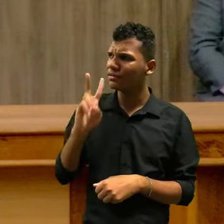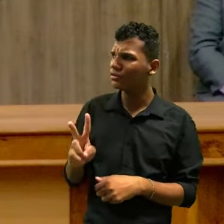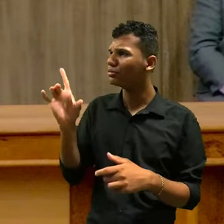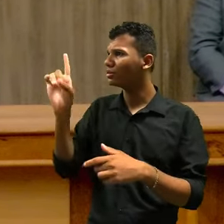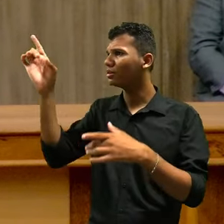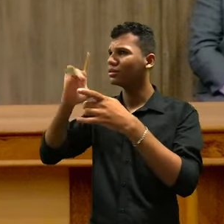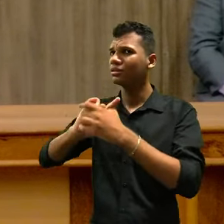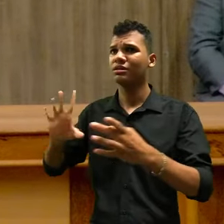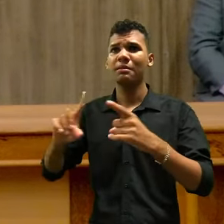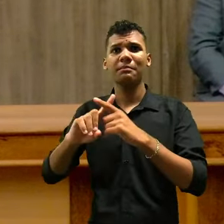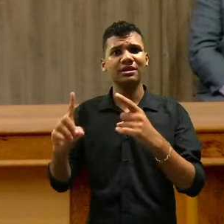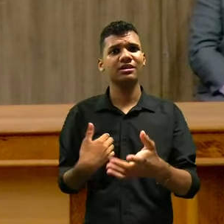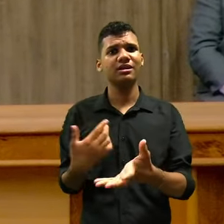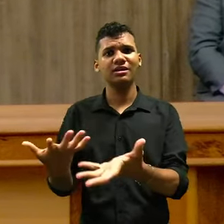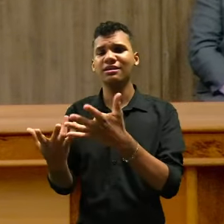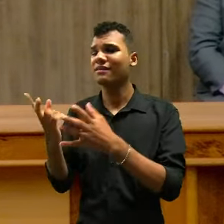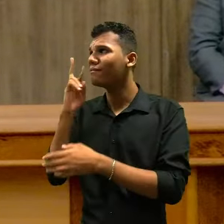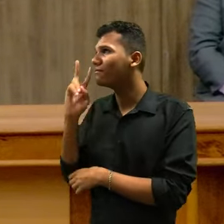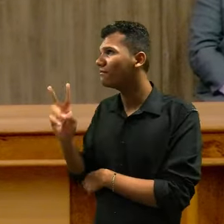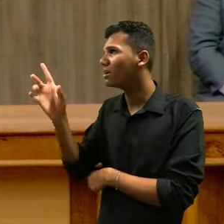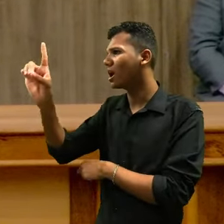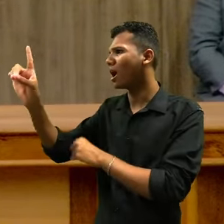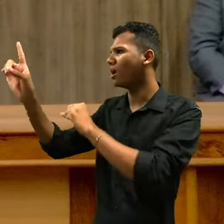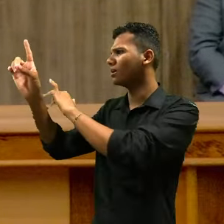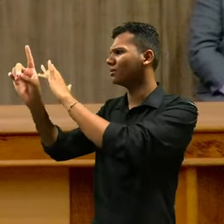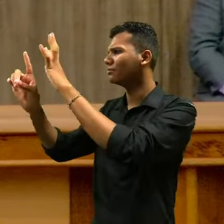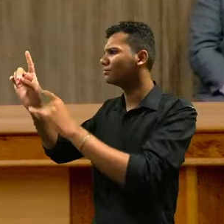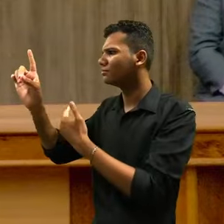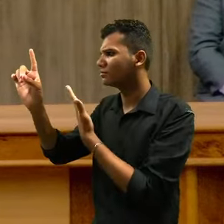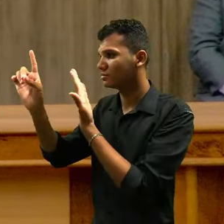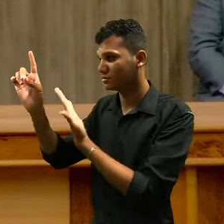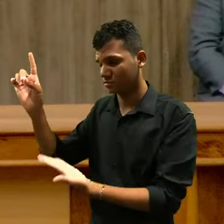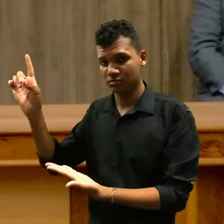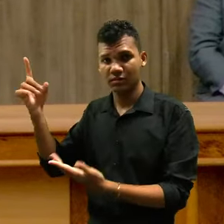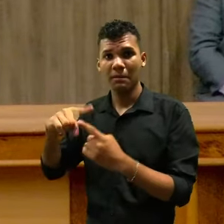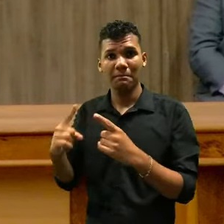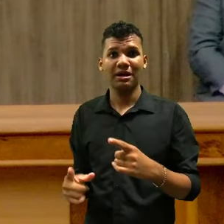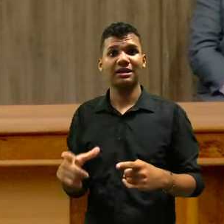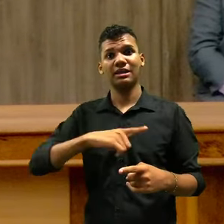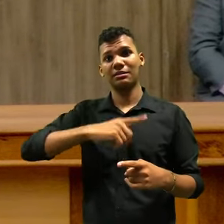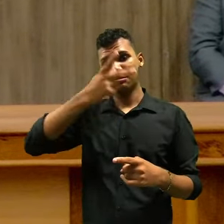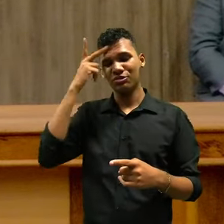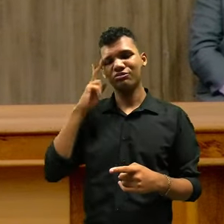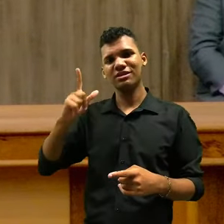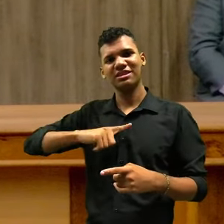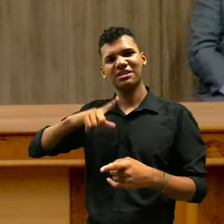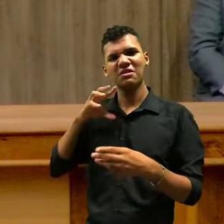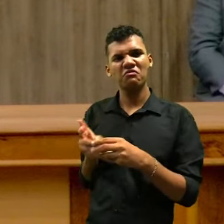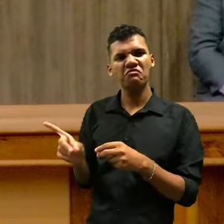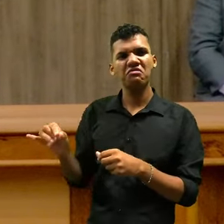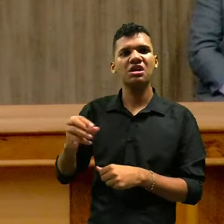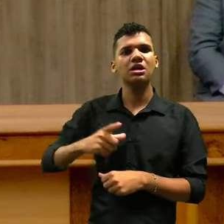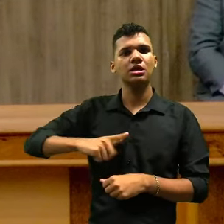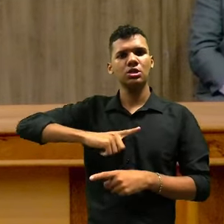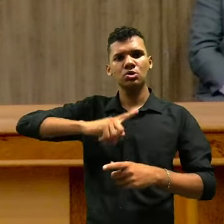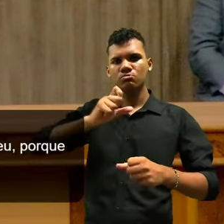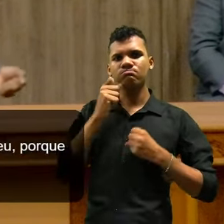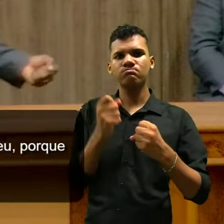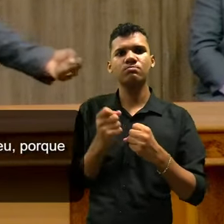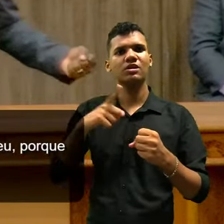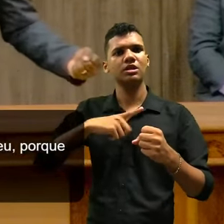para ele Eita irmão olha crente que tem terra é rapaz crente que tem tem terra ele